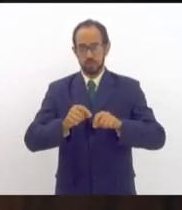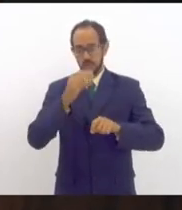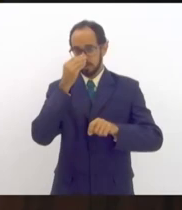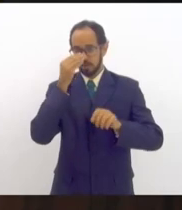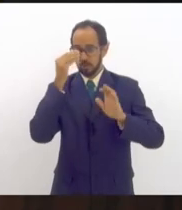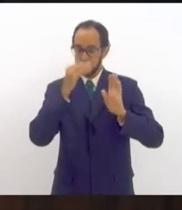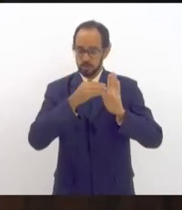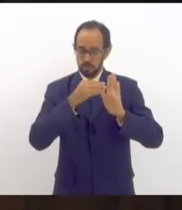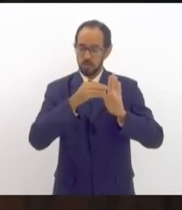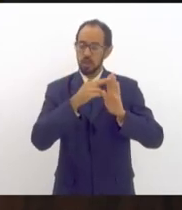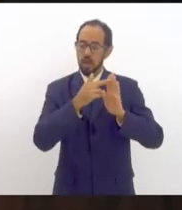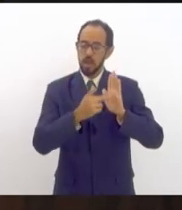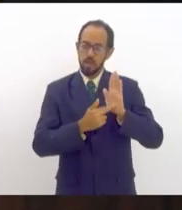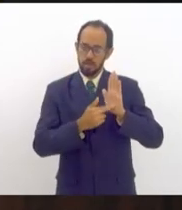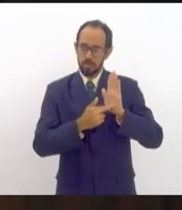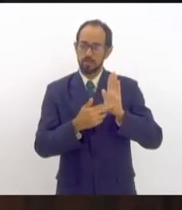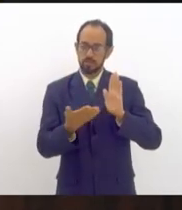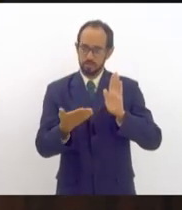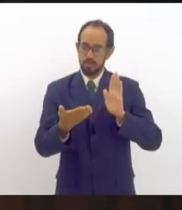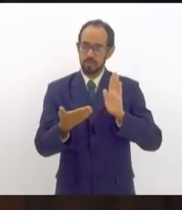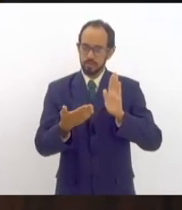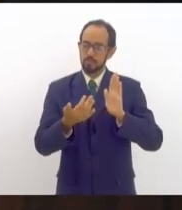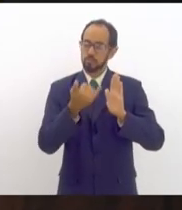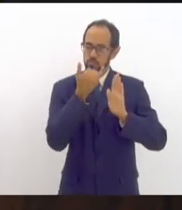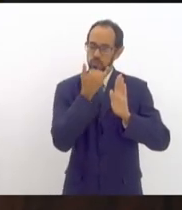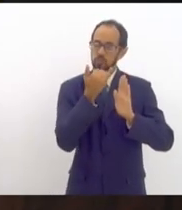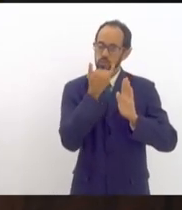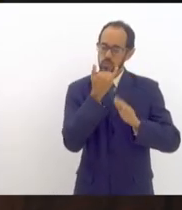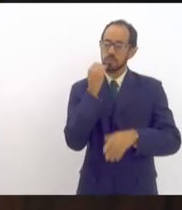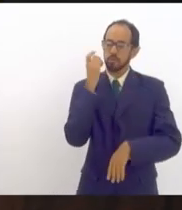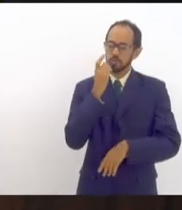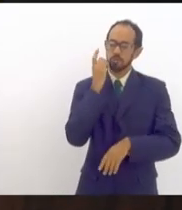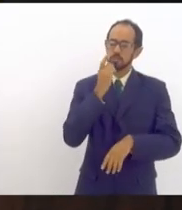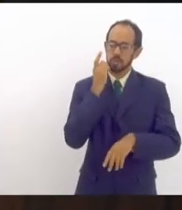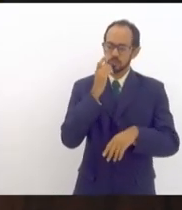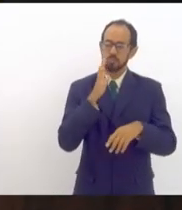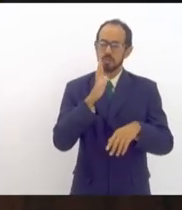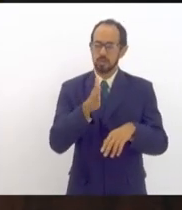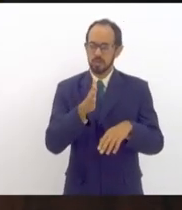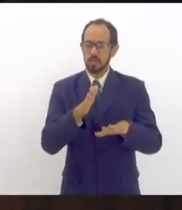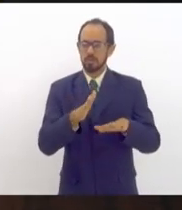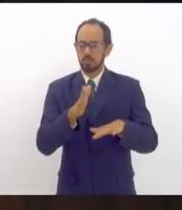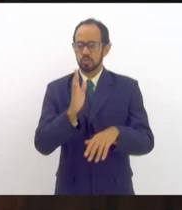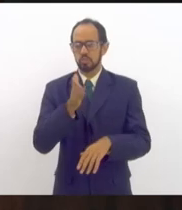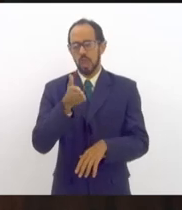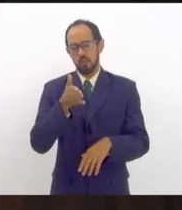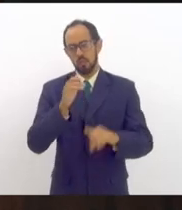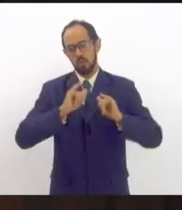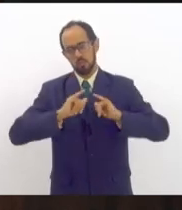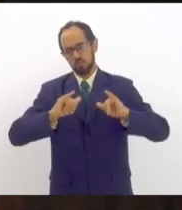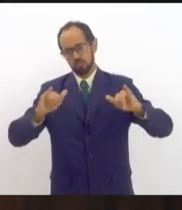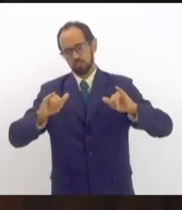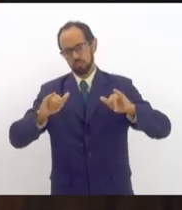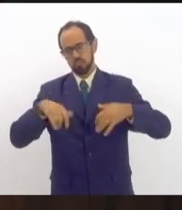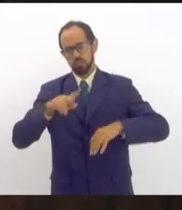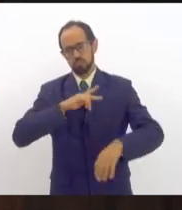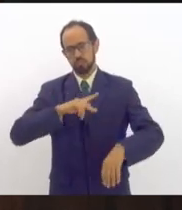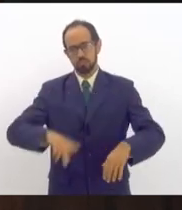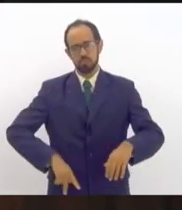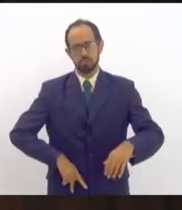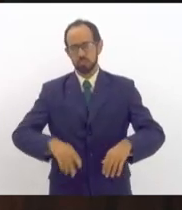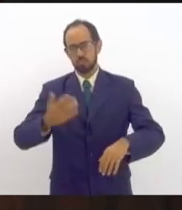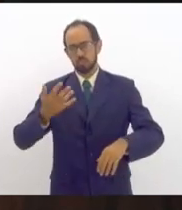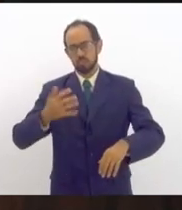desculpa aí aos nobres deputados mas já já foi uma ordem dada pela presidência e eu não quero